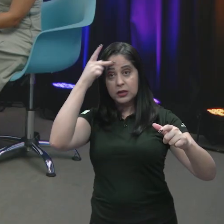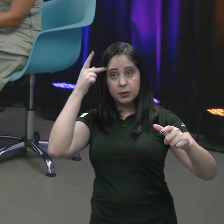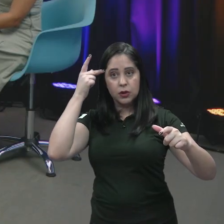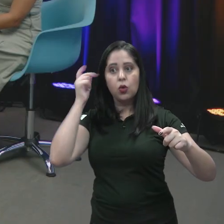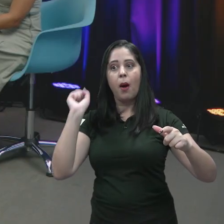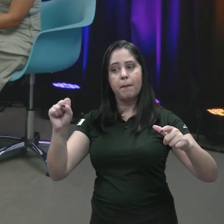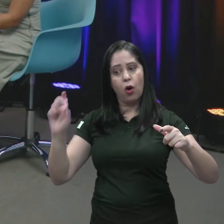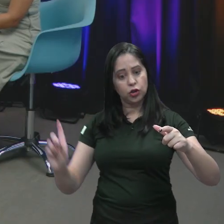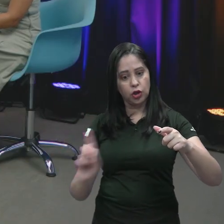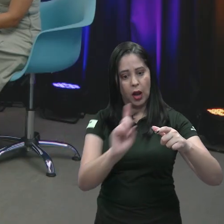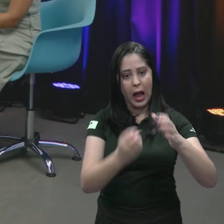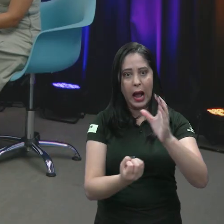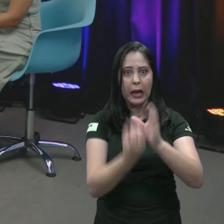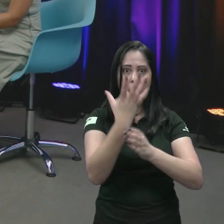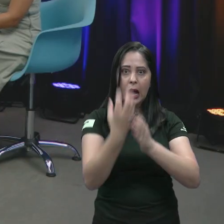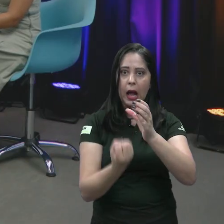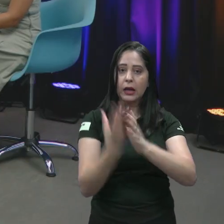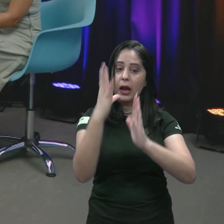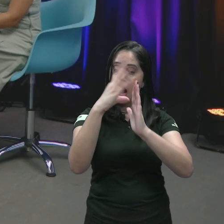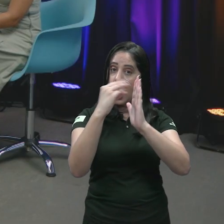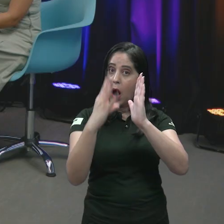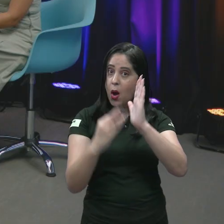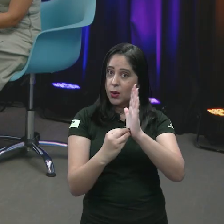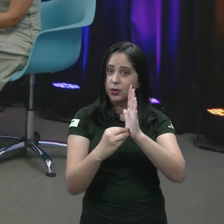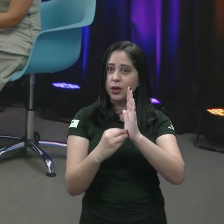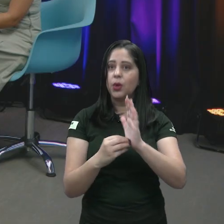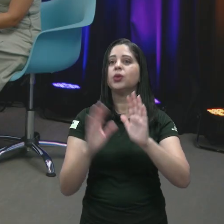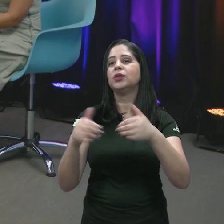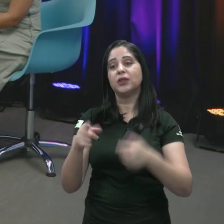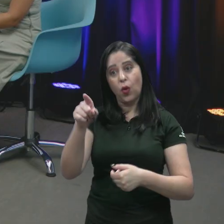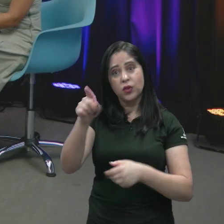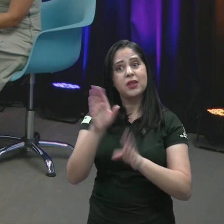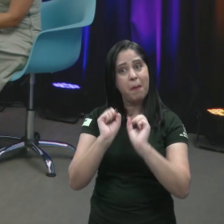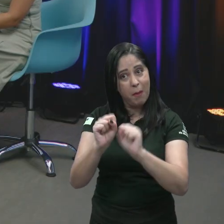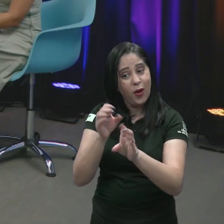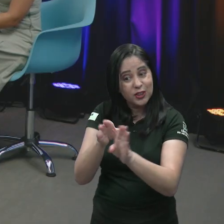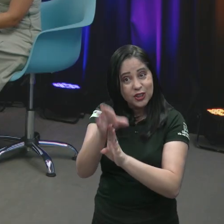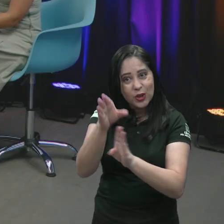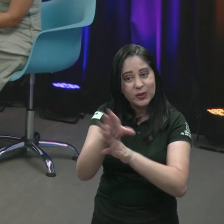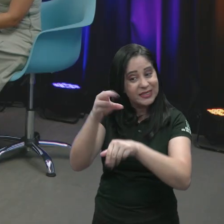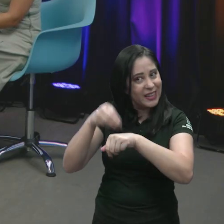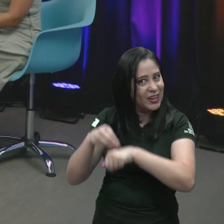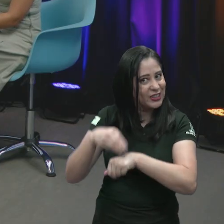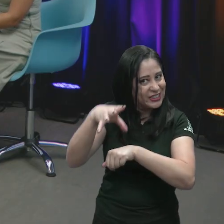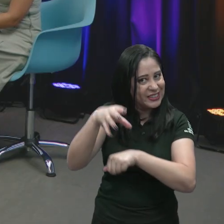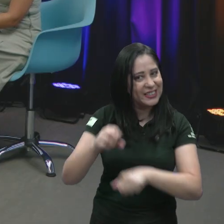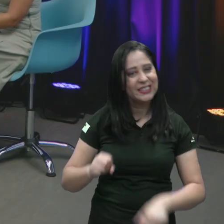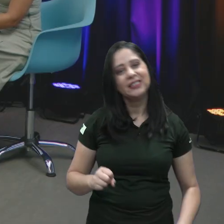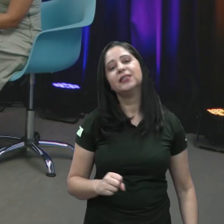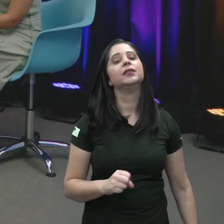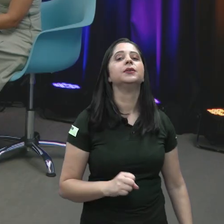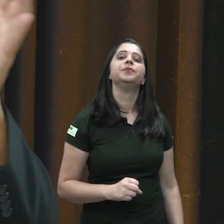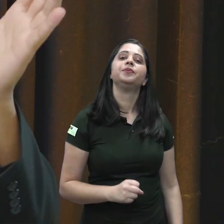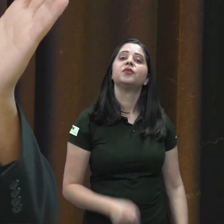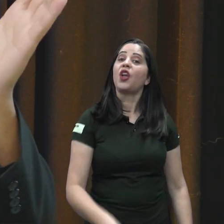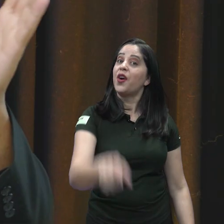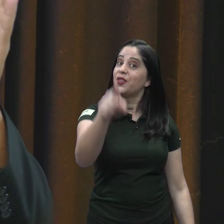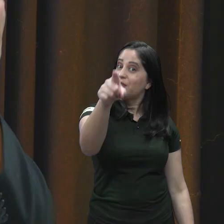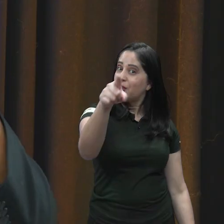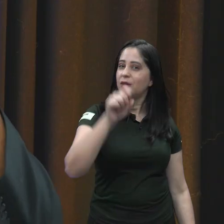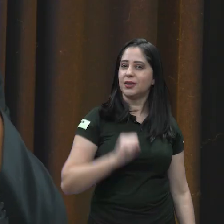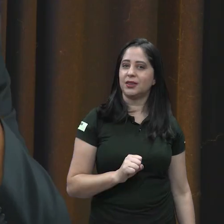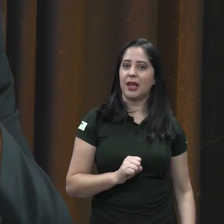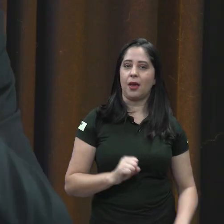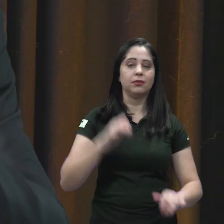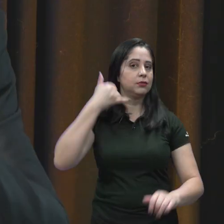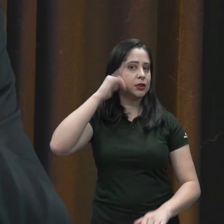também criar, né? Exatamente. Então, dê um recadinho lá para que elas possam se inspirar e dar o seu passo de coragem. Bem, se você tem